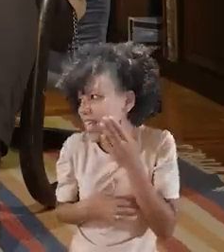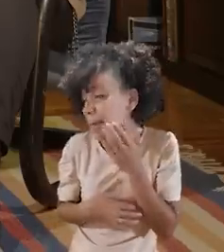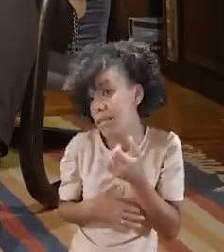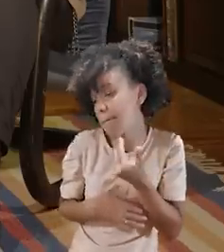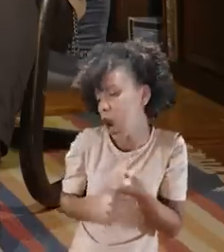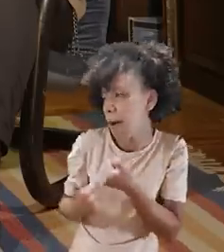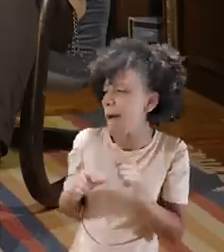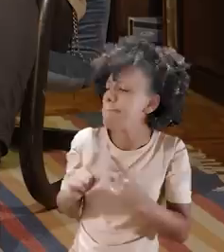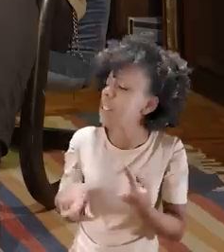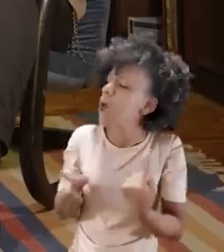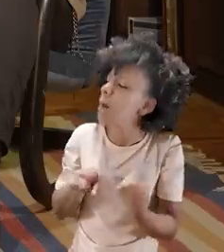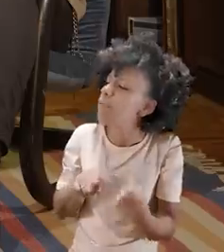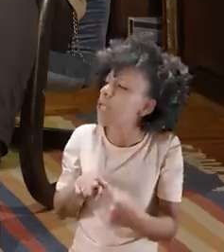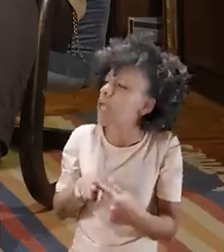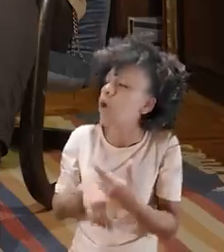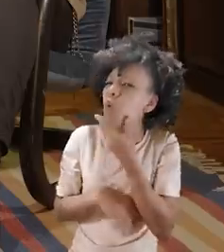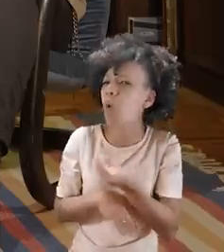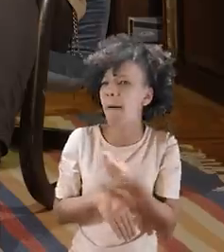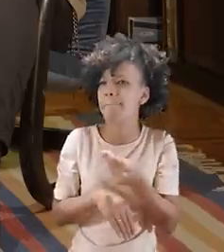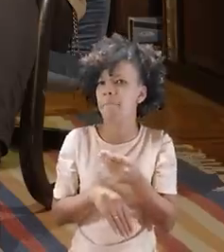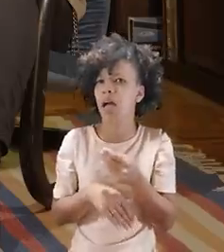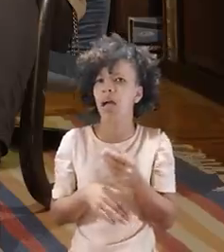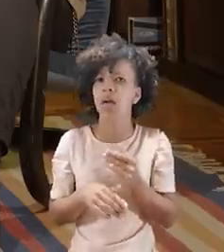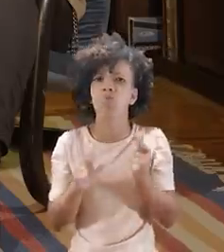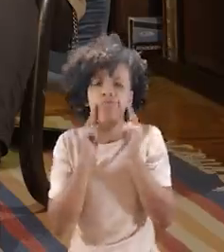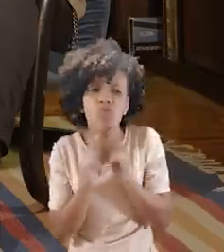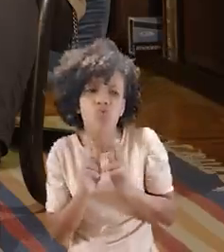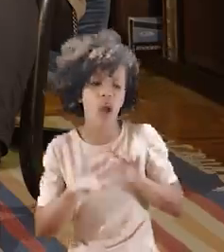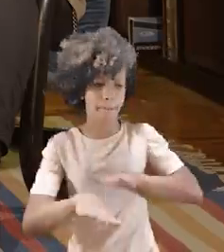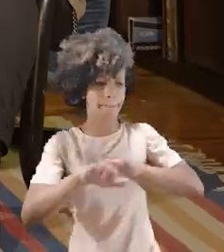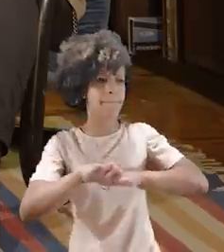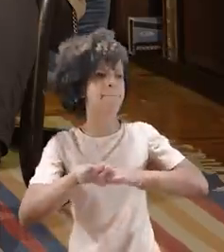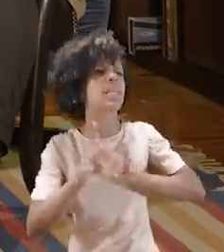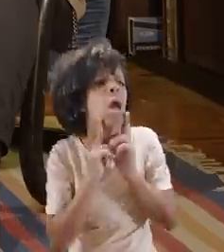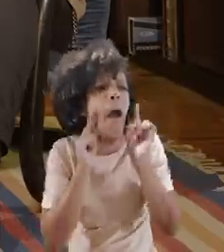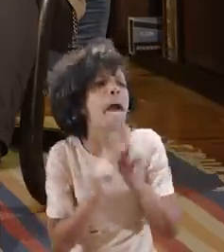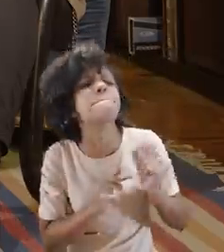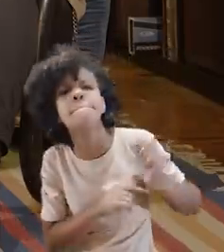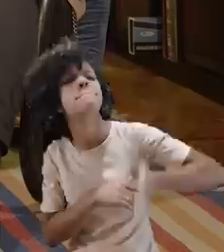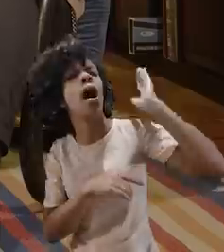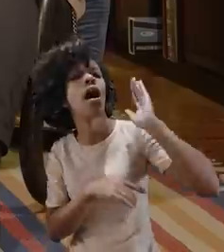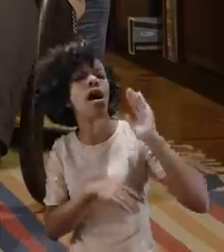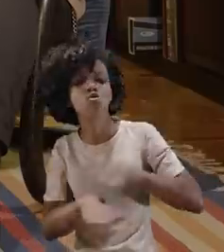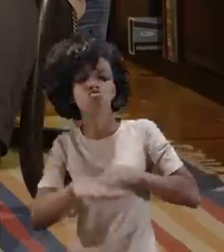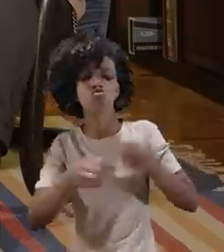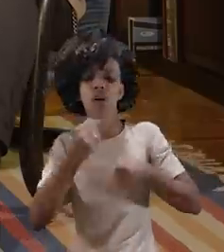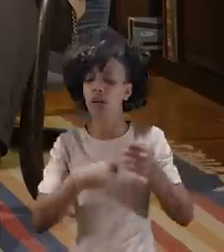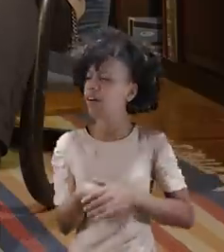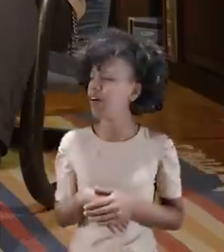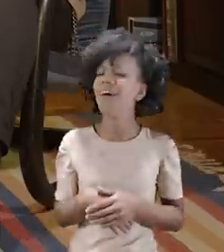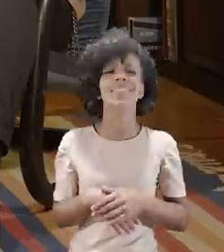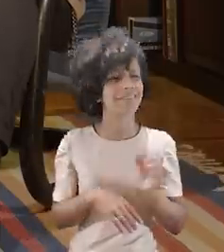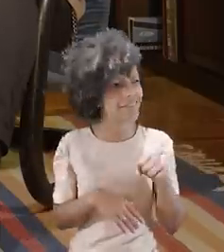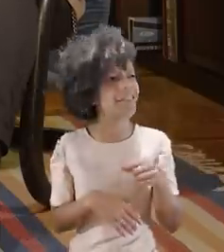vai saber se souber melhor ainda mas eu coloquei que o cara quando no trânsito dirigir barbeiro mano Alguma coisa você velho um